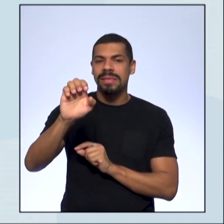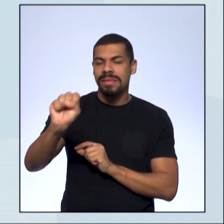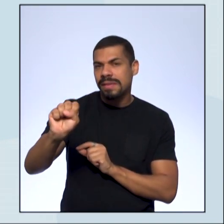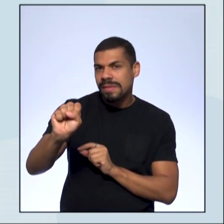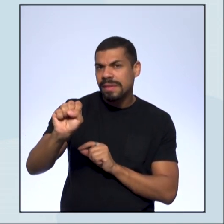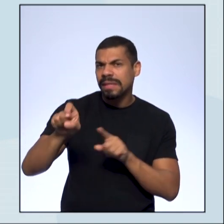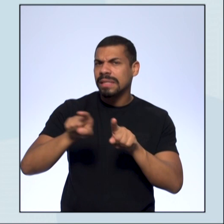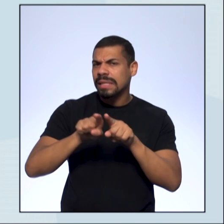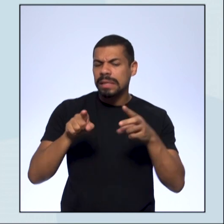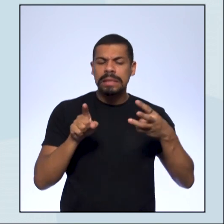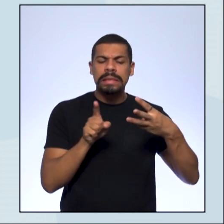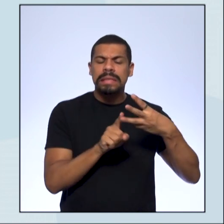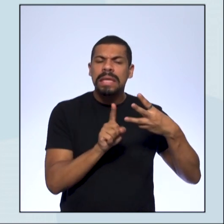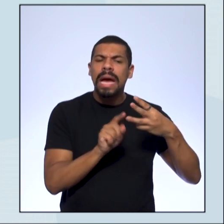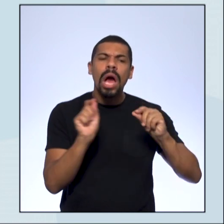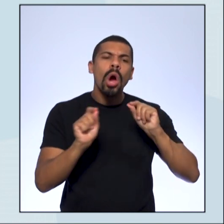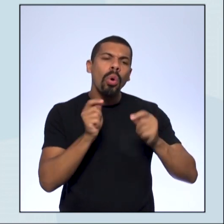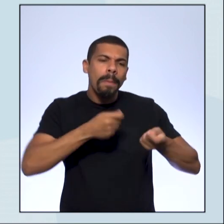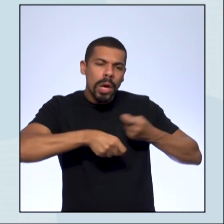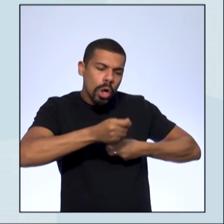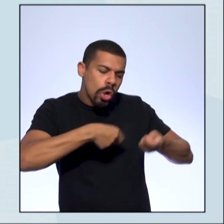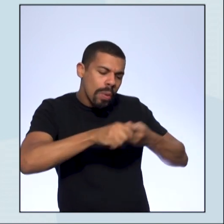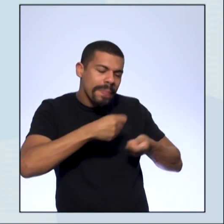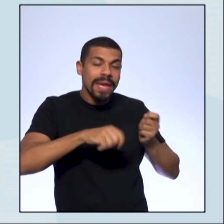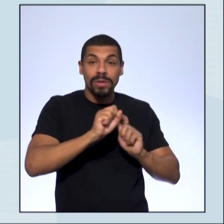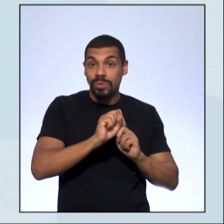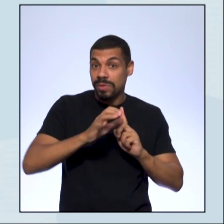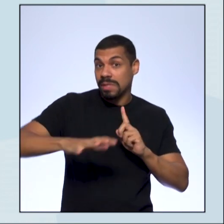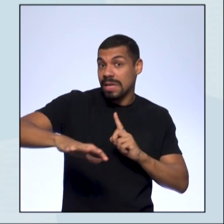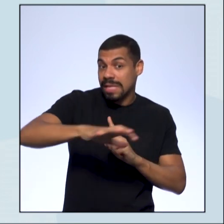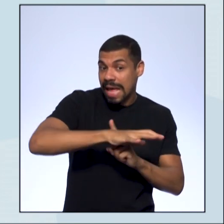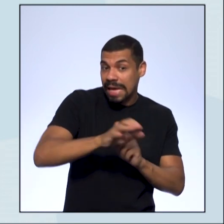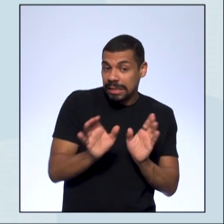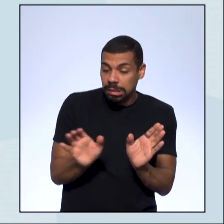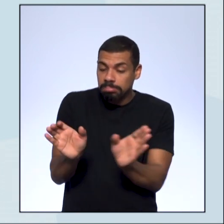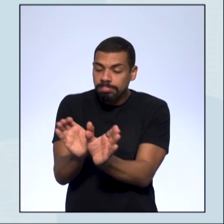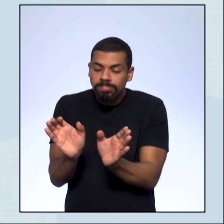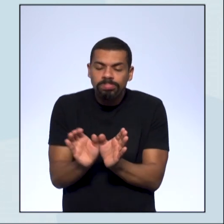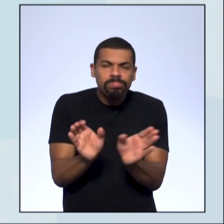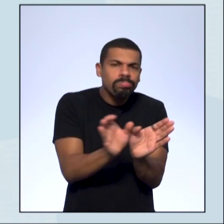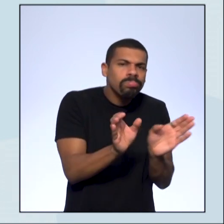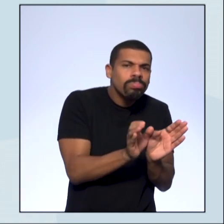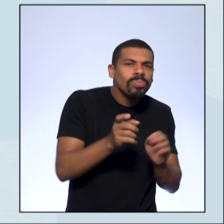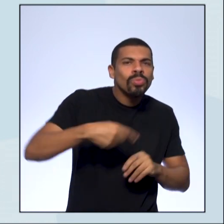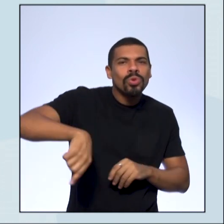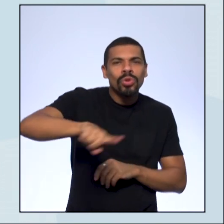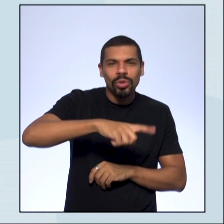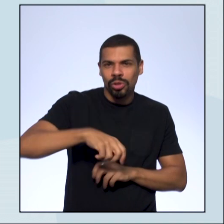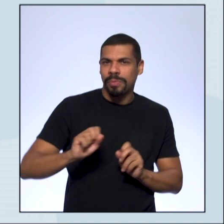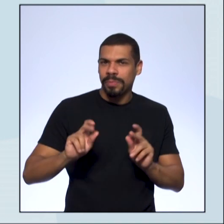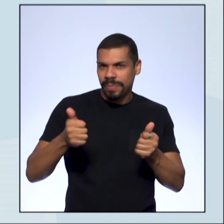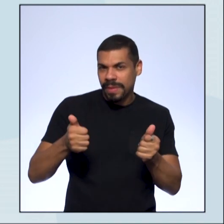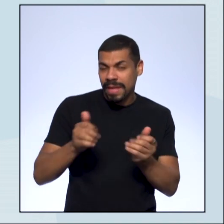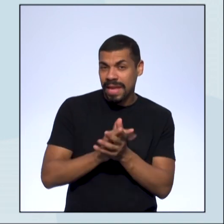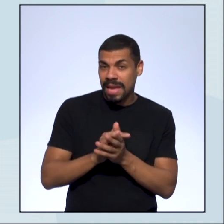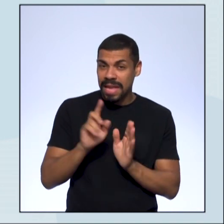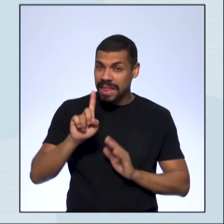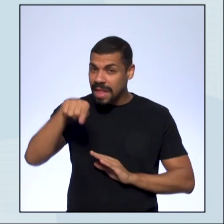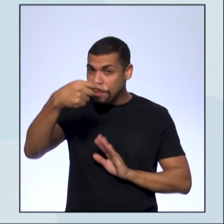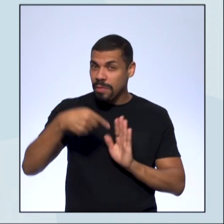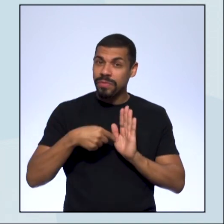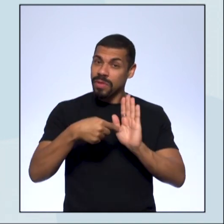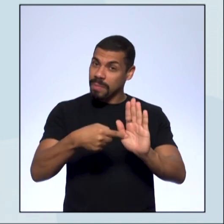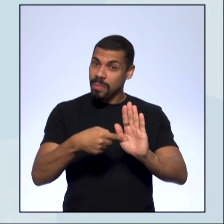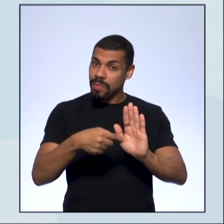organizada a economia e a sociedade desses cuxitas, aí pessoal do reino de Cush. E você vai mostrar depois para o seu professor